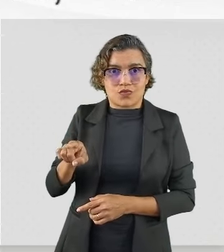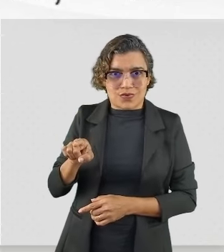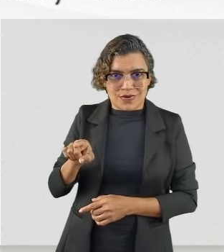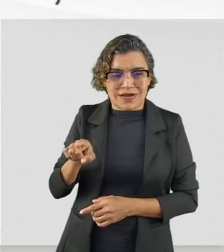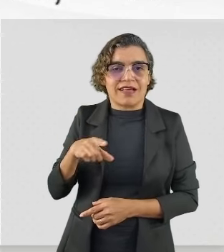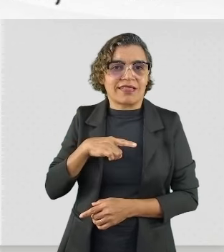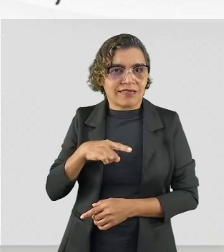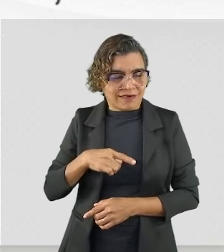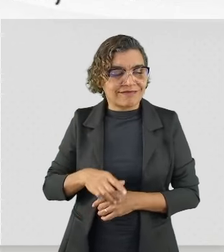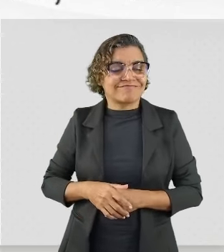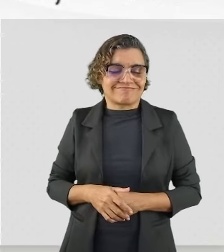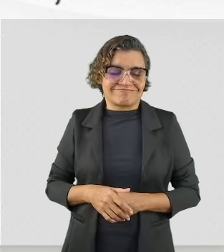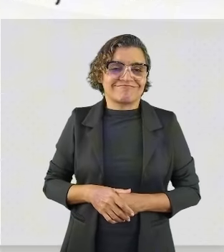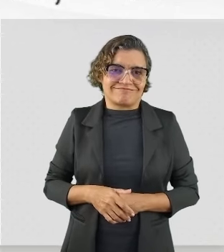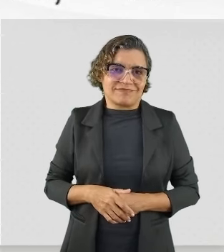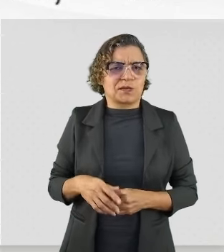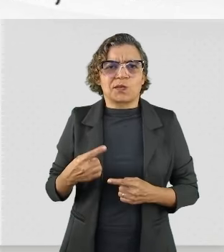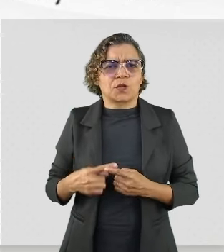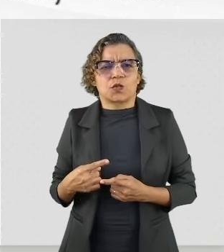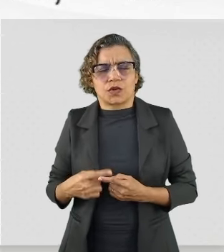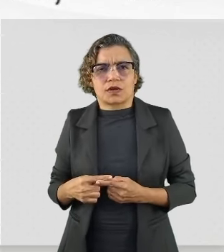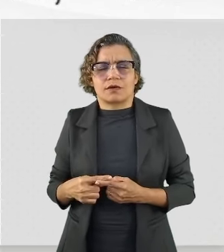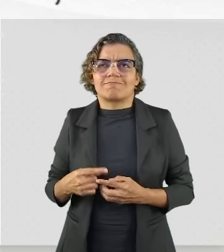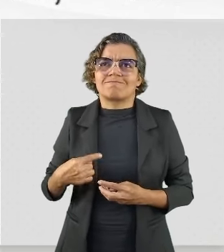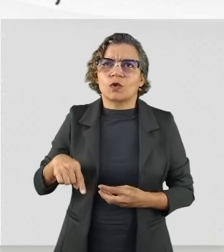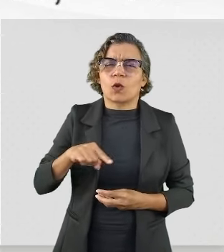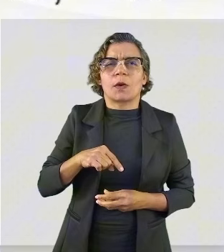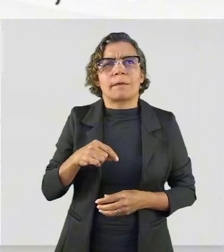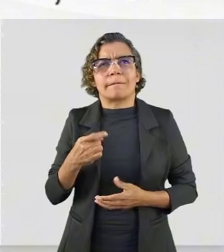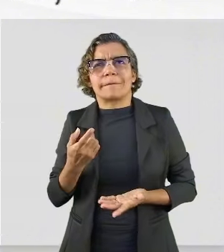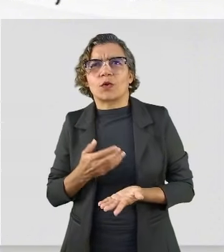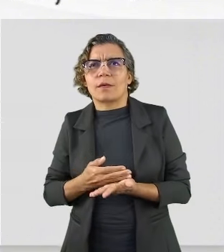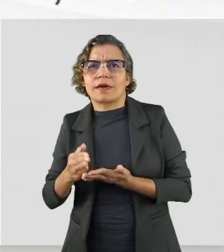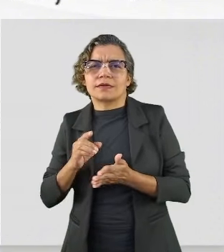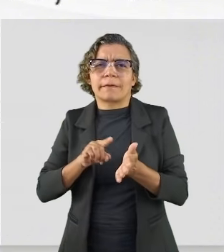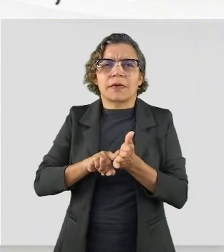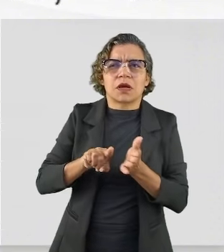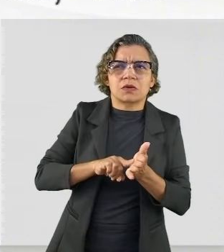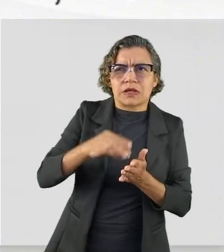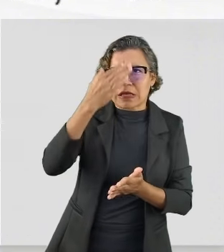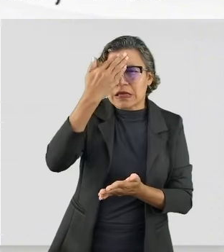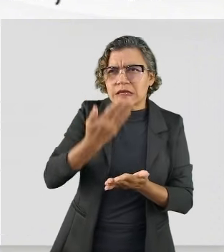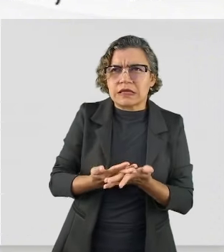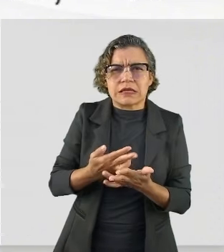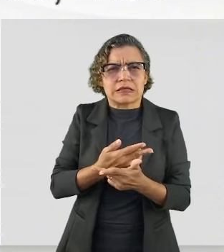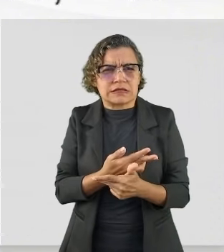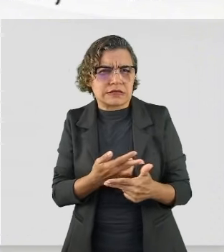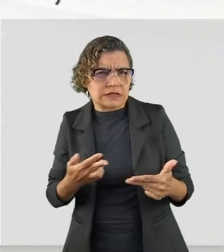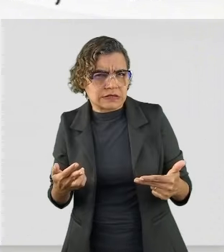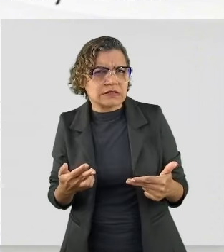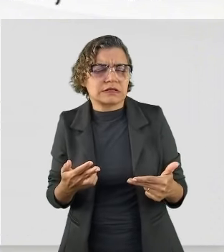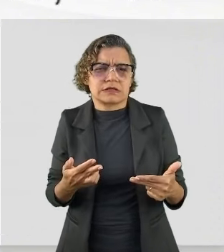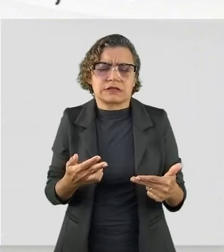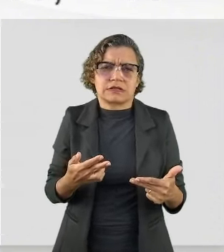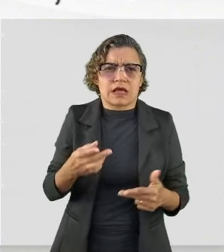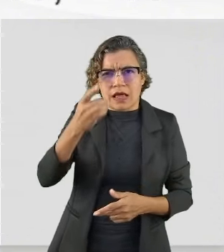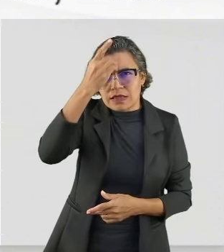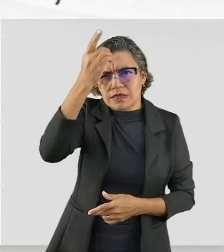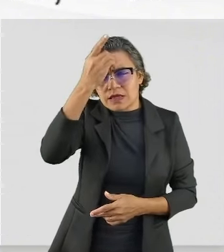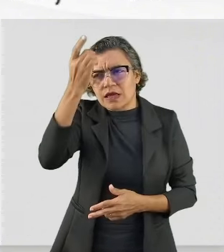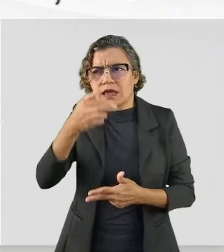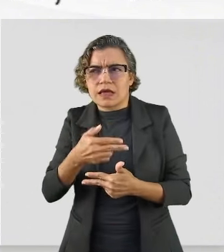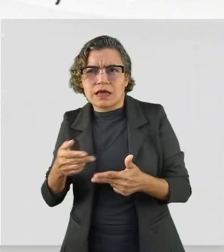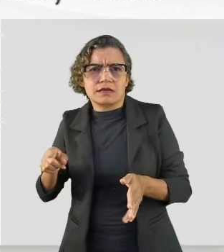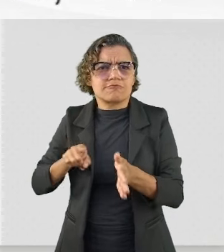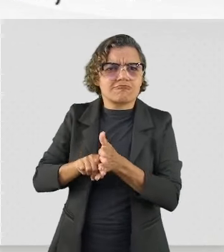interrogação porque a gente começa a questionar essas crenças, a gente começa a questionar essas ideias, a gente